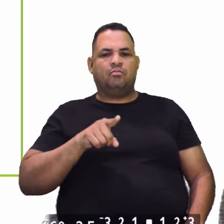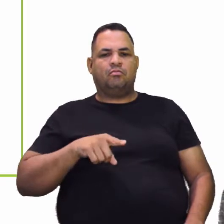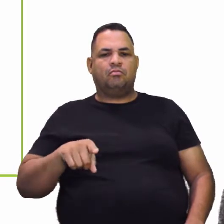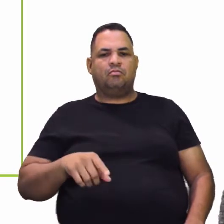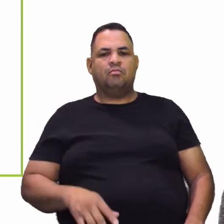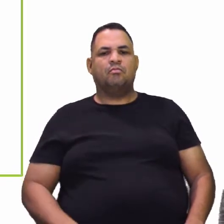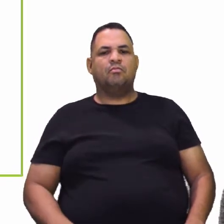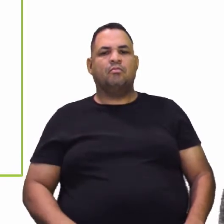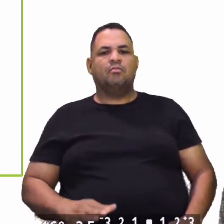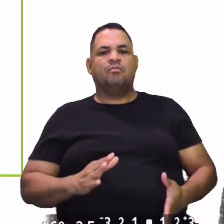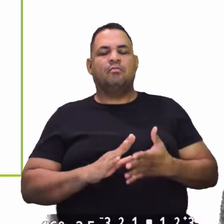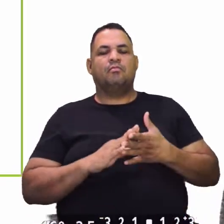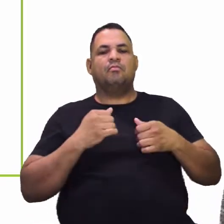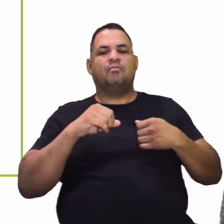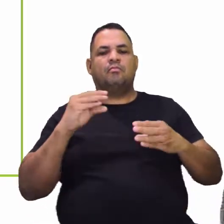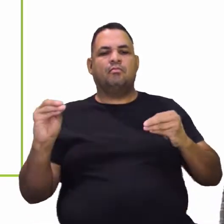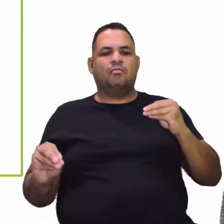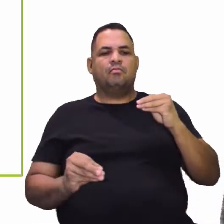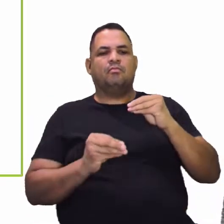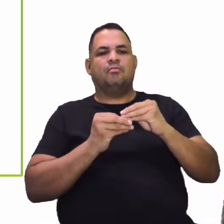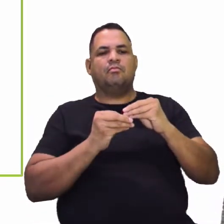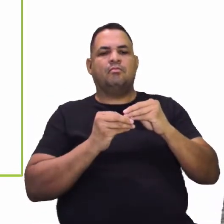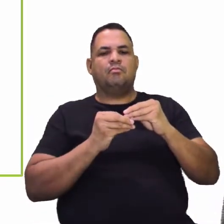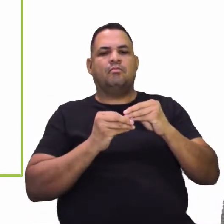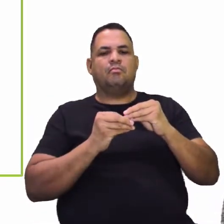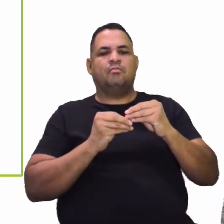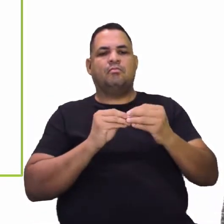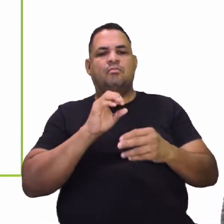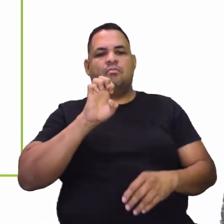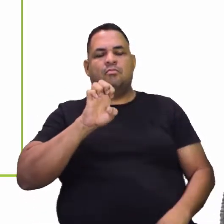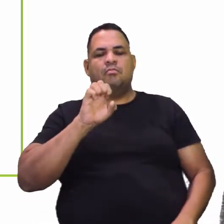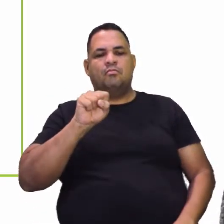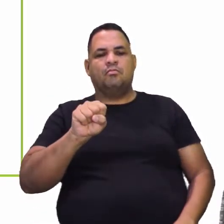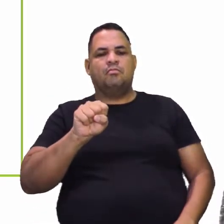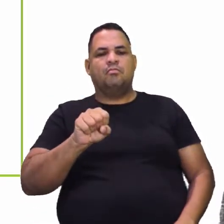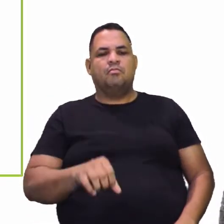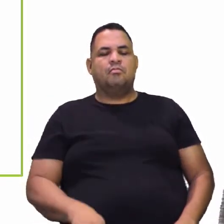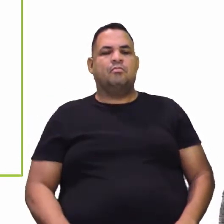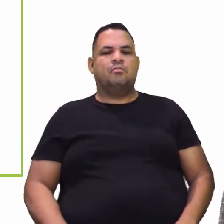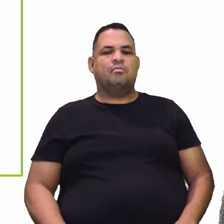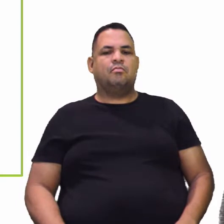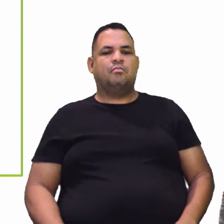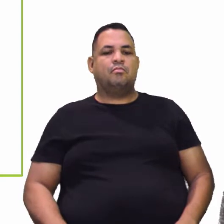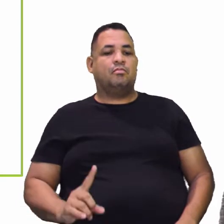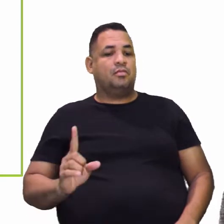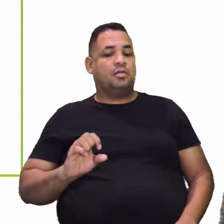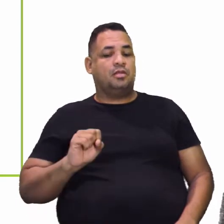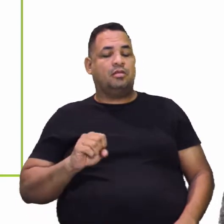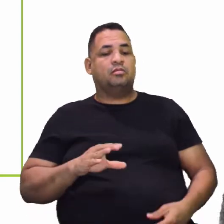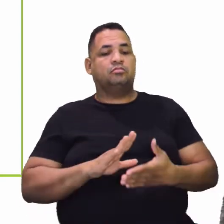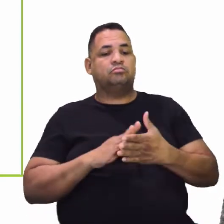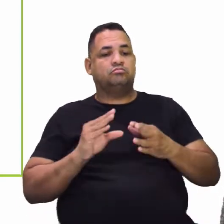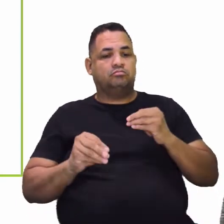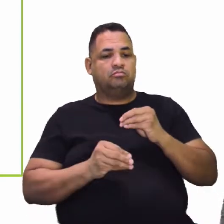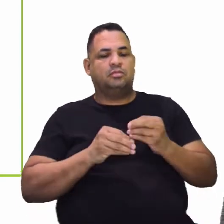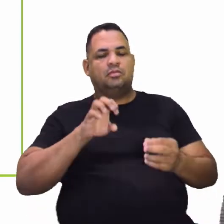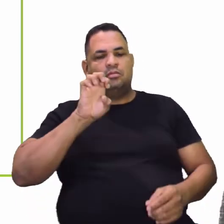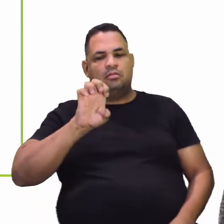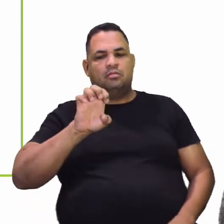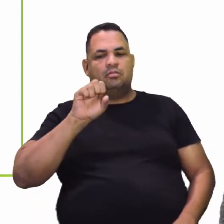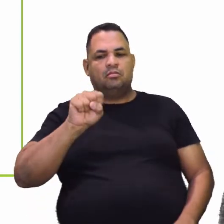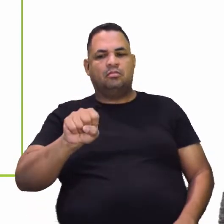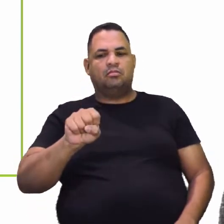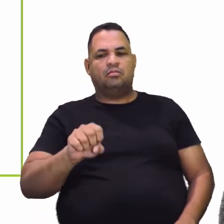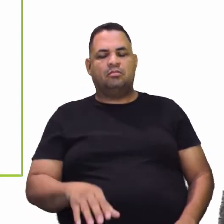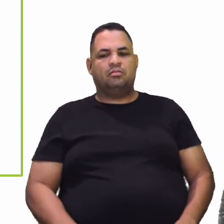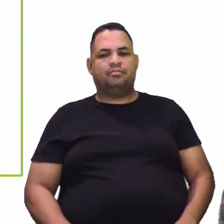e Z, aí você terá que acrescentar ES, já não é mais o S, agora é um E e um